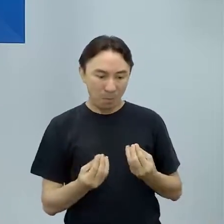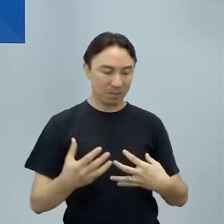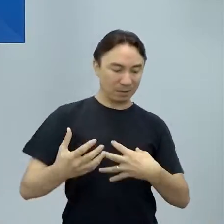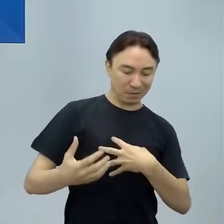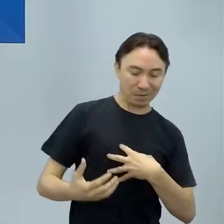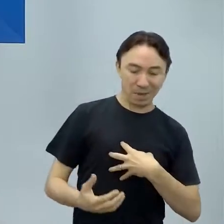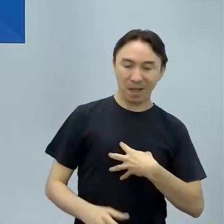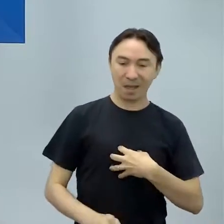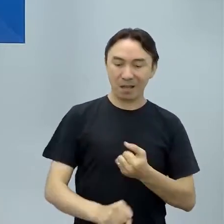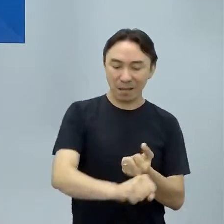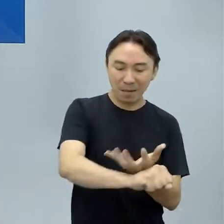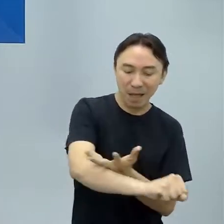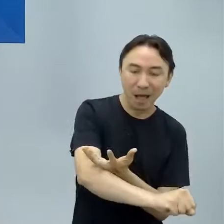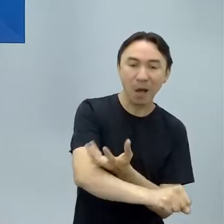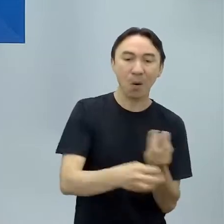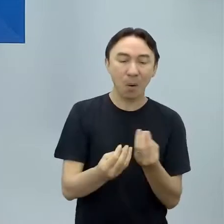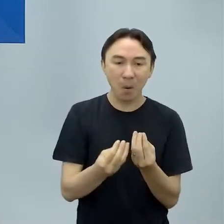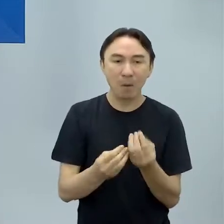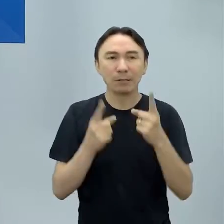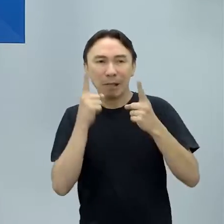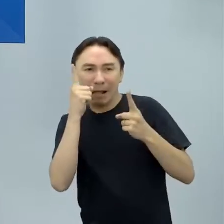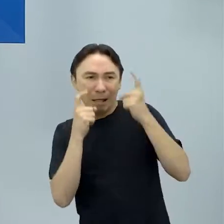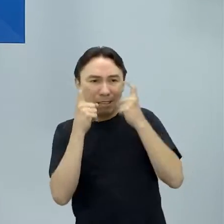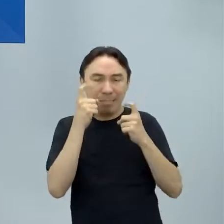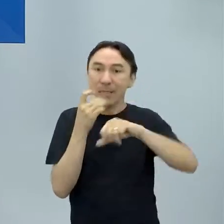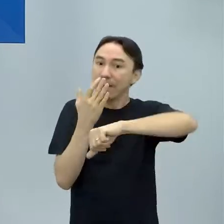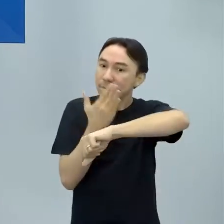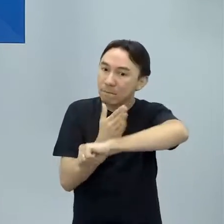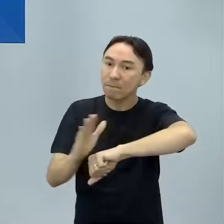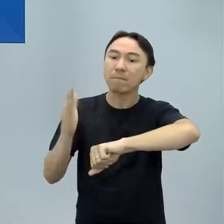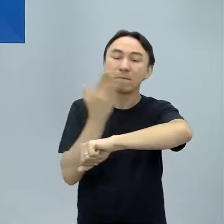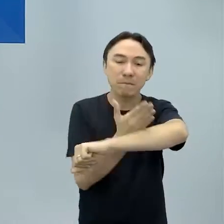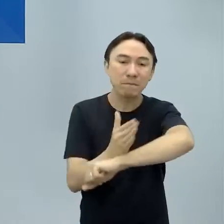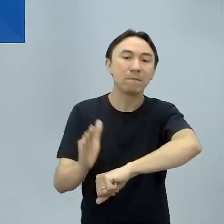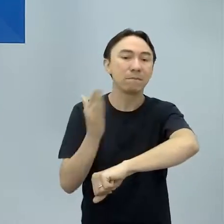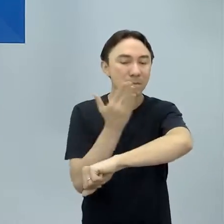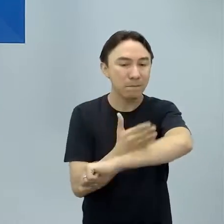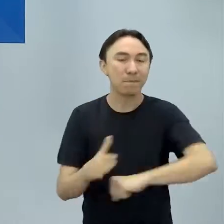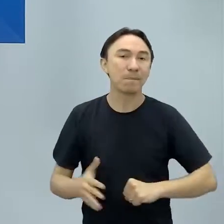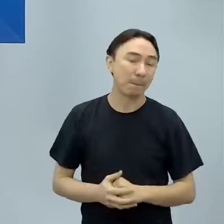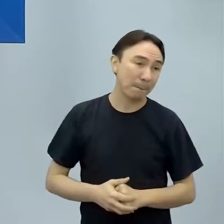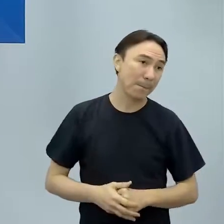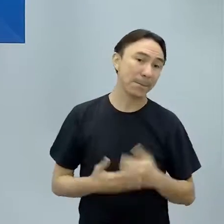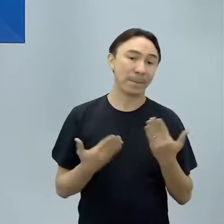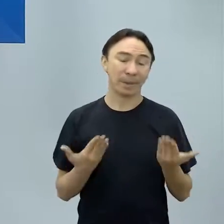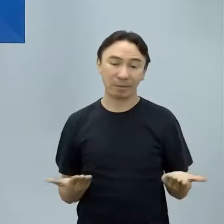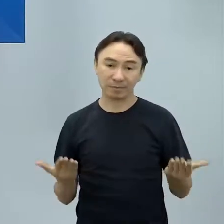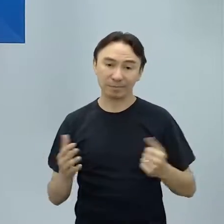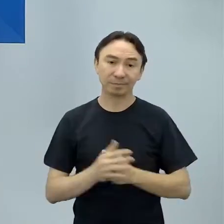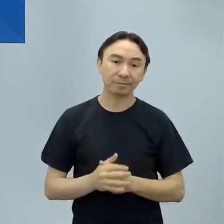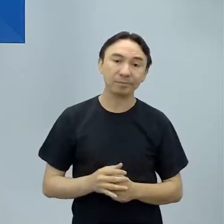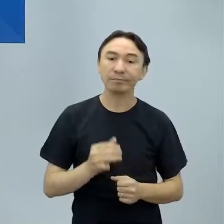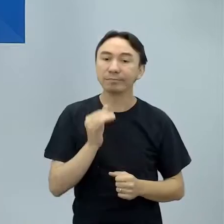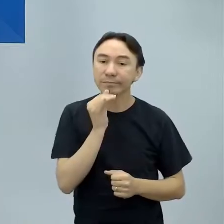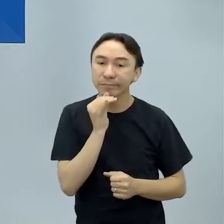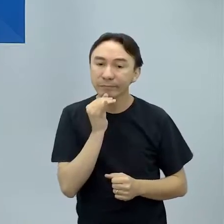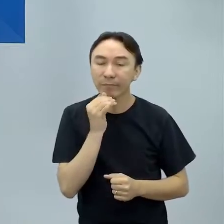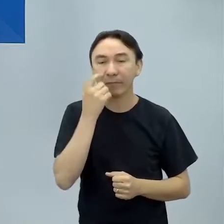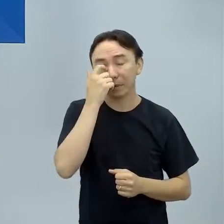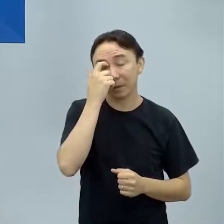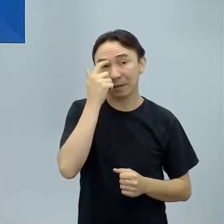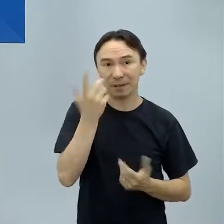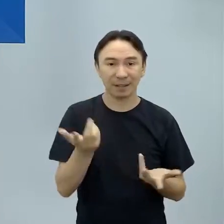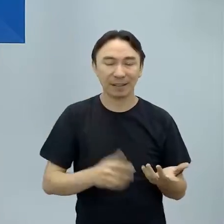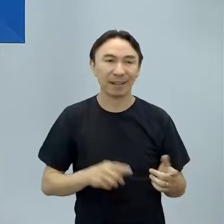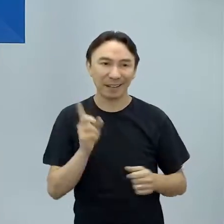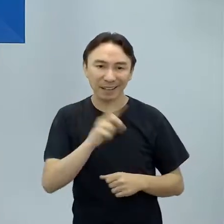treinos de expressões faciais. Então eu acho que uma terapia de repente voltada para o teatro,